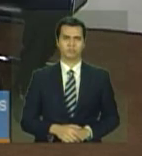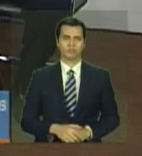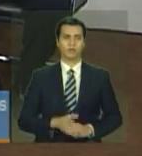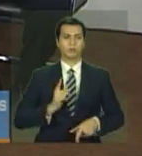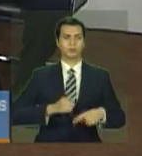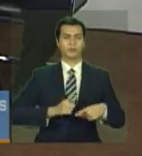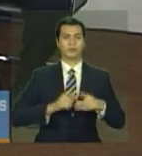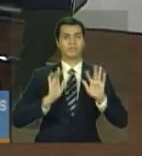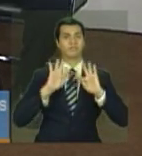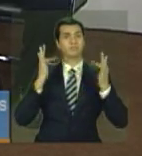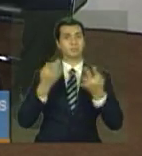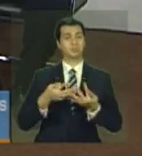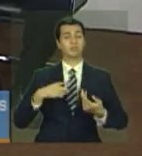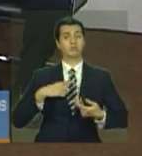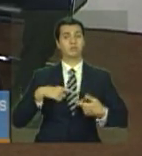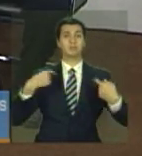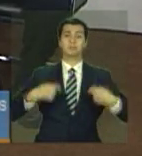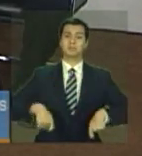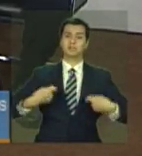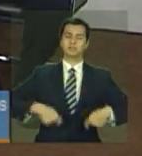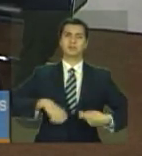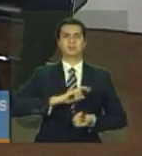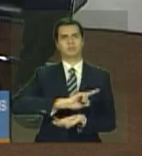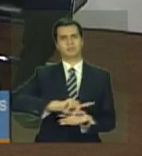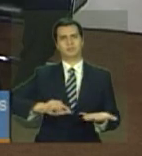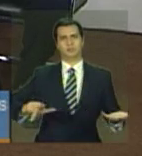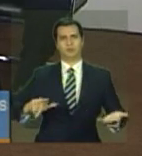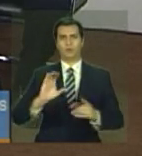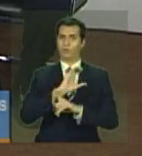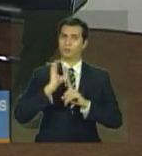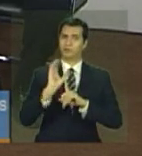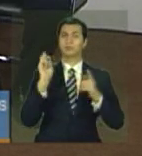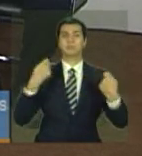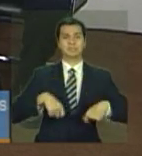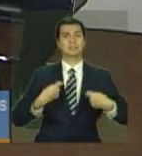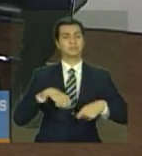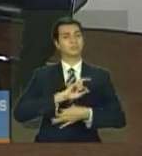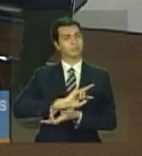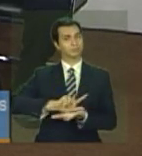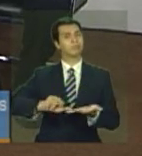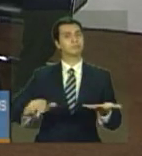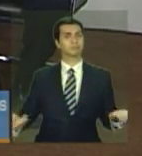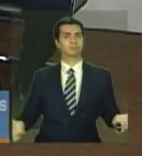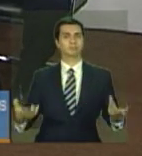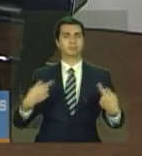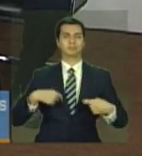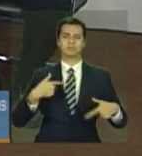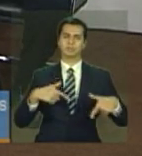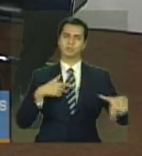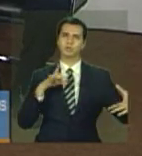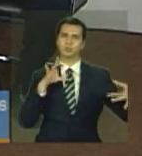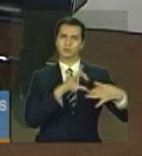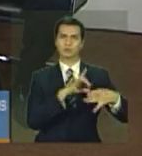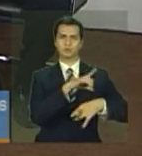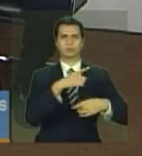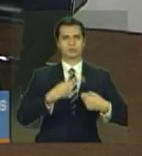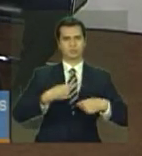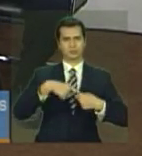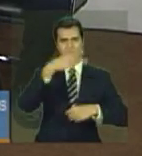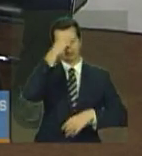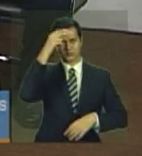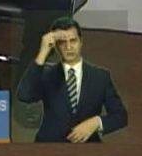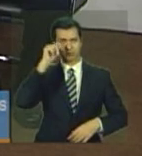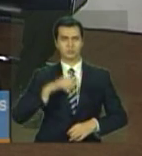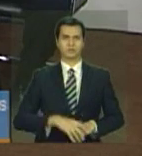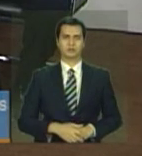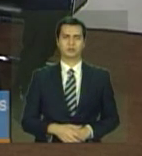família tem múltiplas necessidades, a comunidade tem múltiplas necessidades, então é importante trabalhar isso junto aos municípios. O que